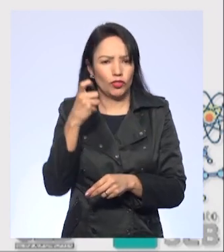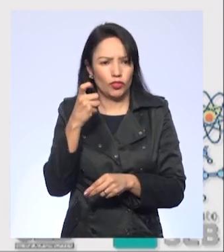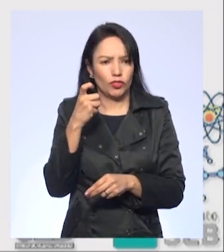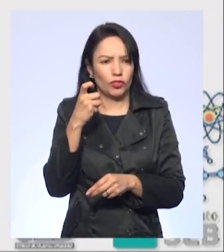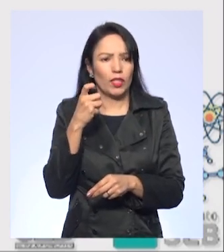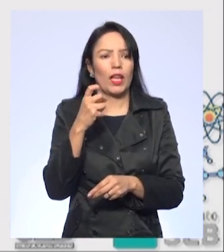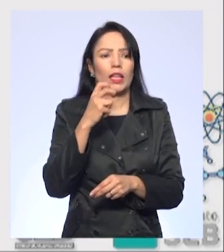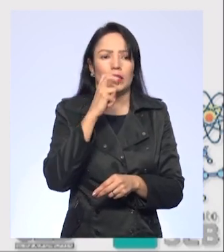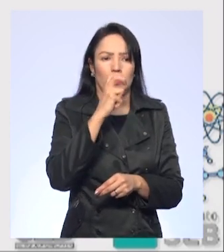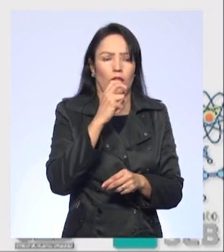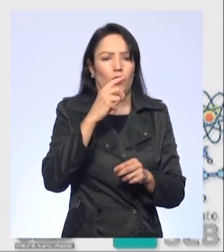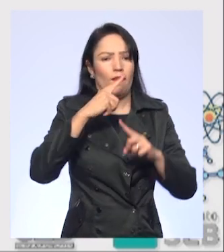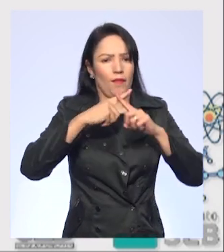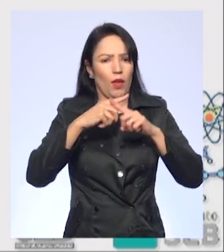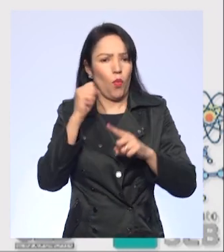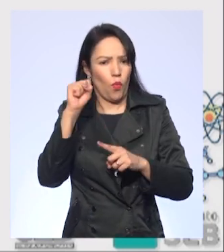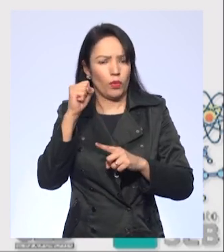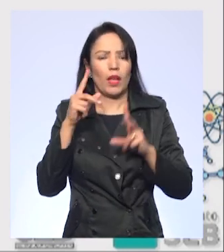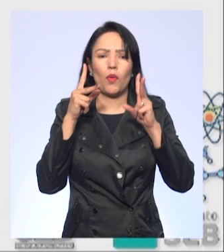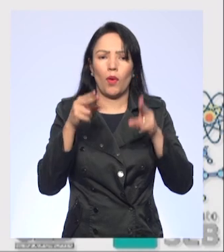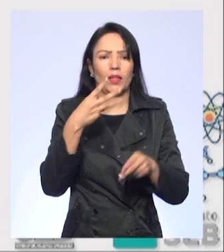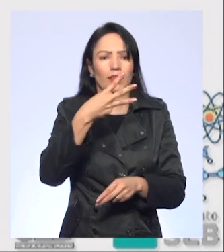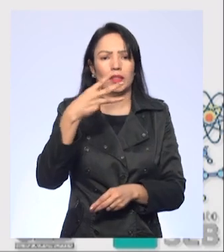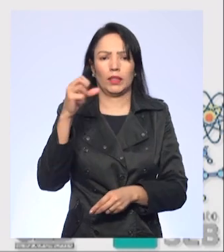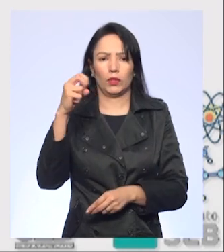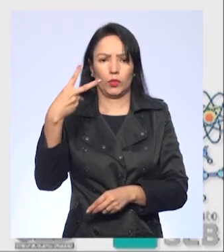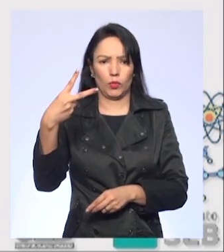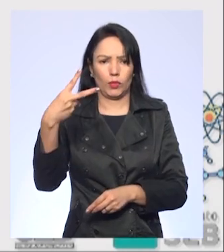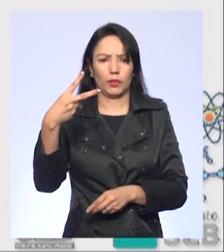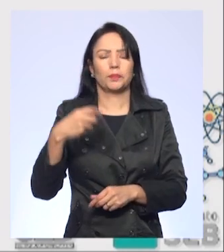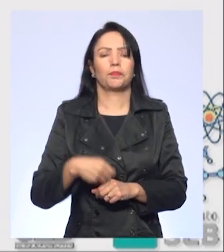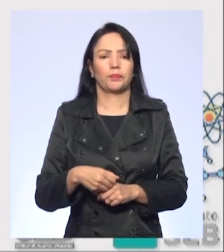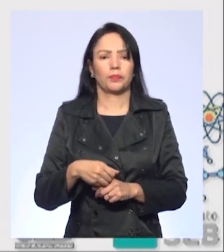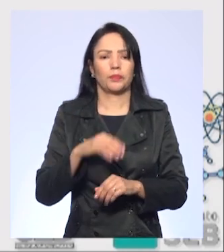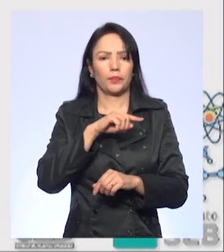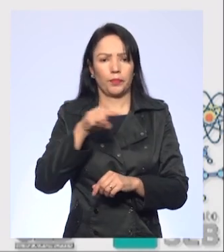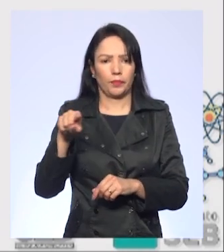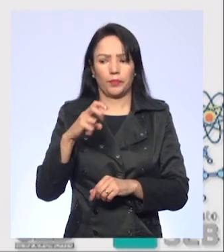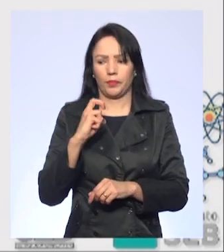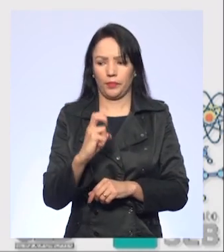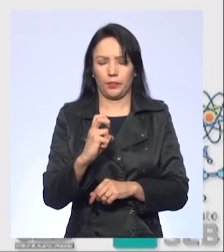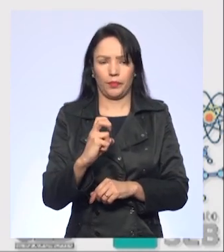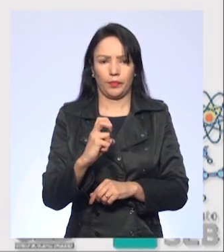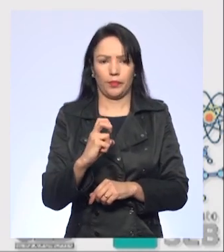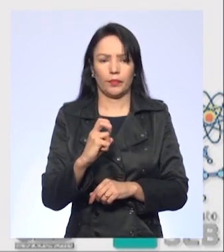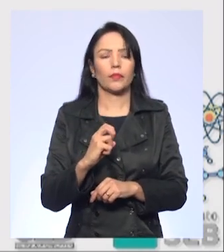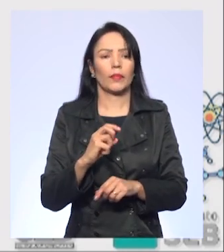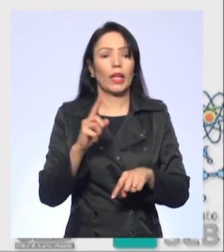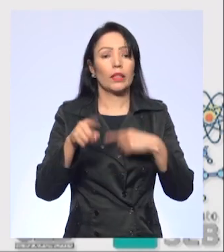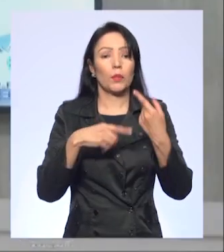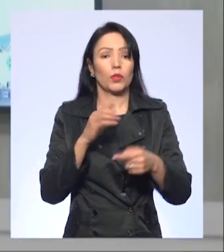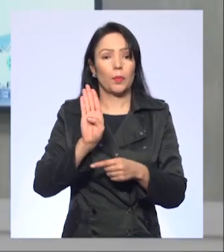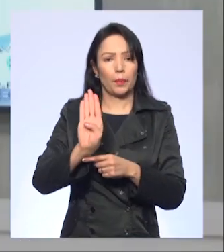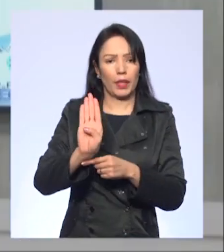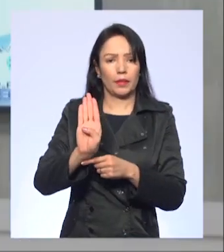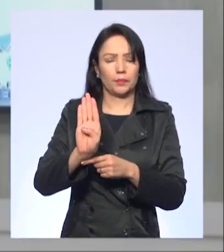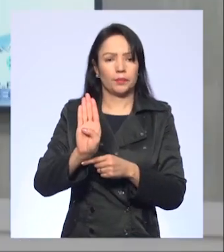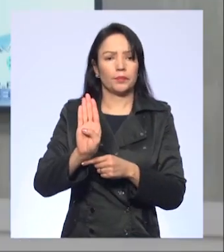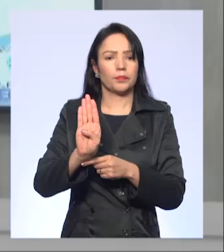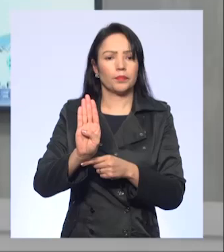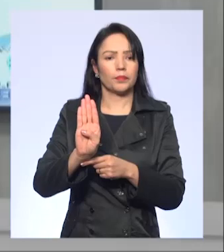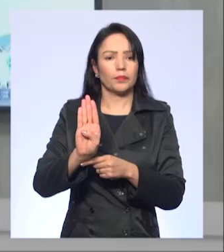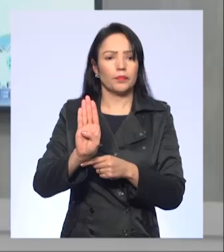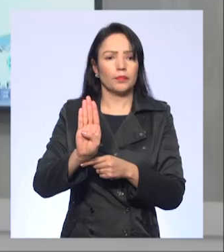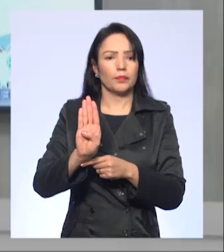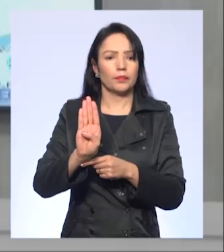esse 5 dividindo, o x daria 32 sobre 5. Para nós resolvermos o item B, eu queria que você olhasse um pouquinho aqui